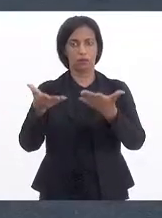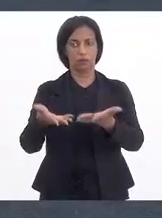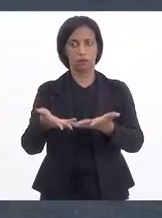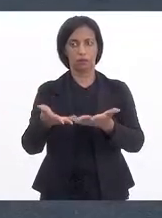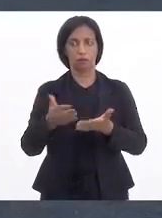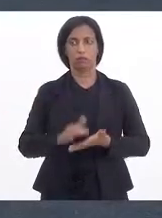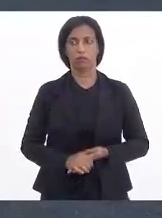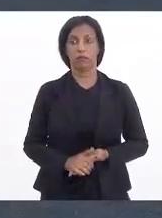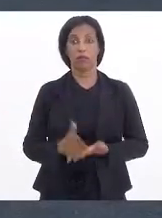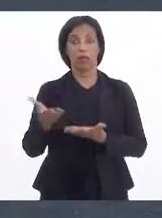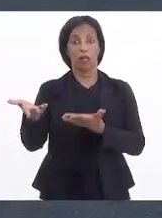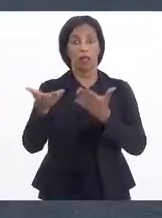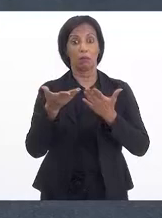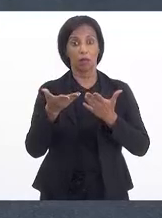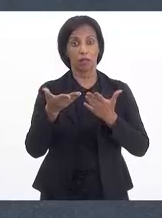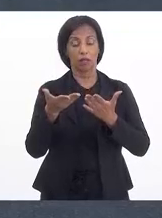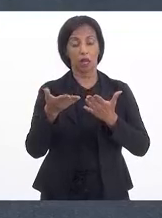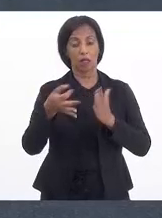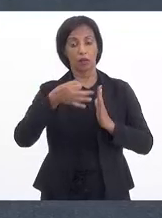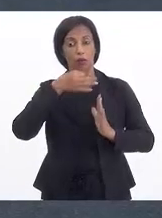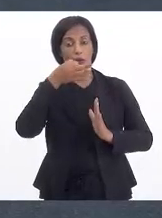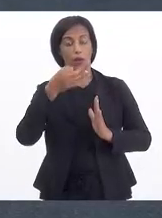I am